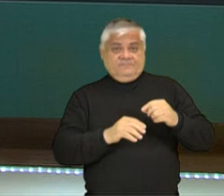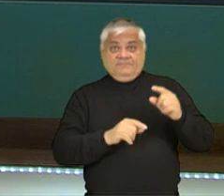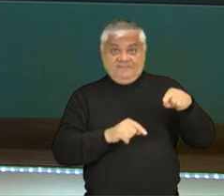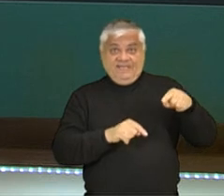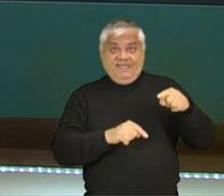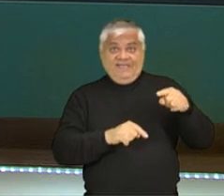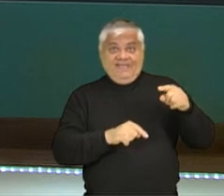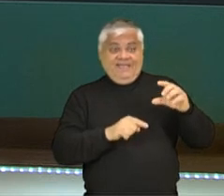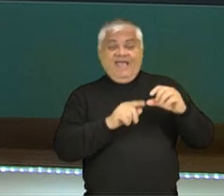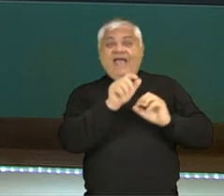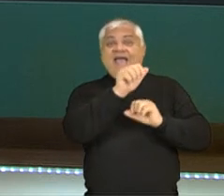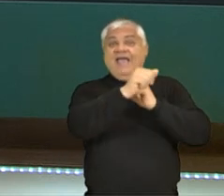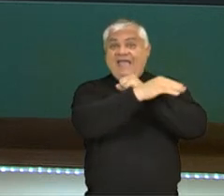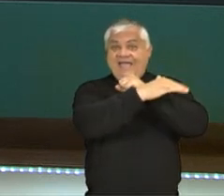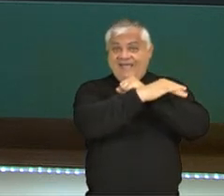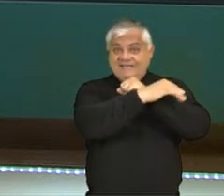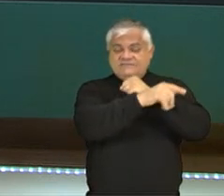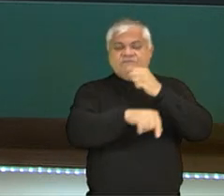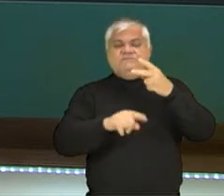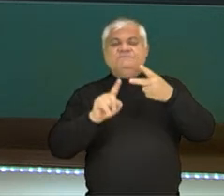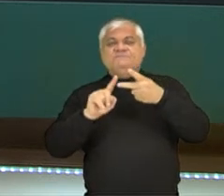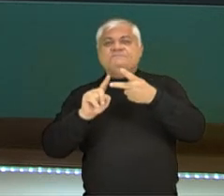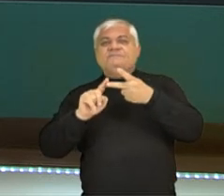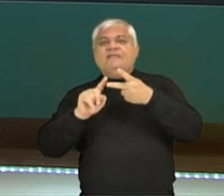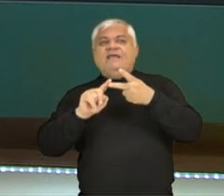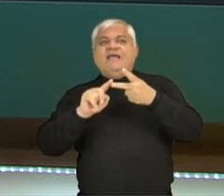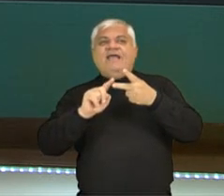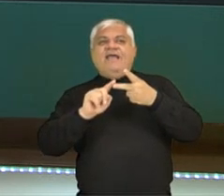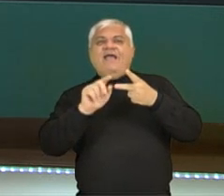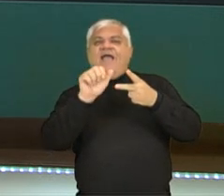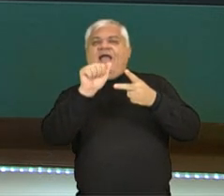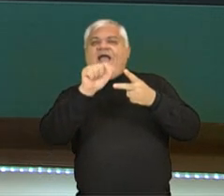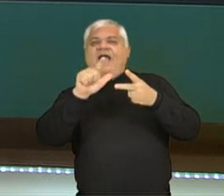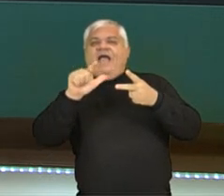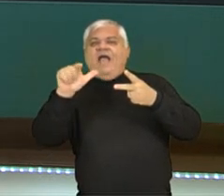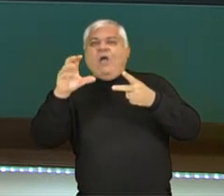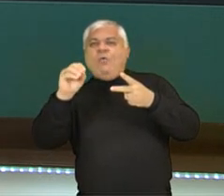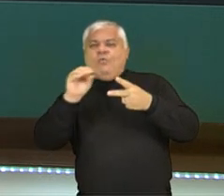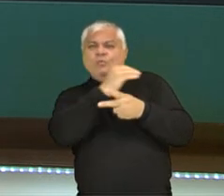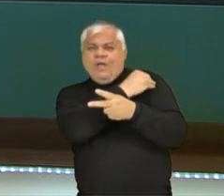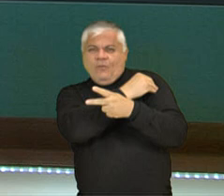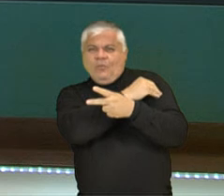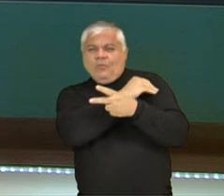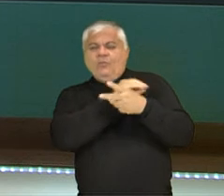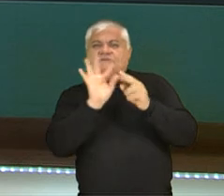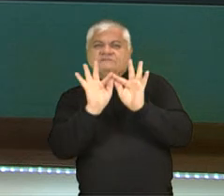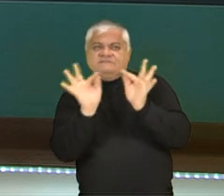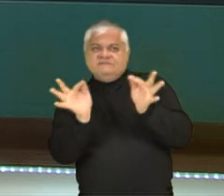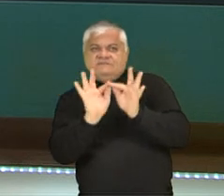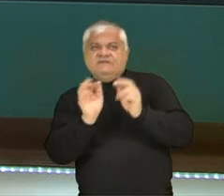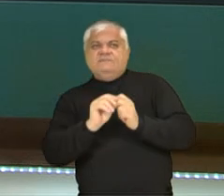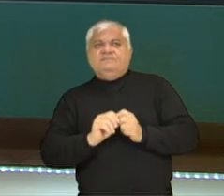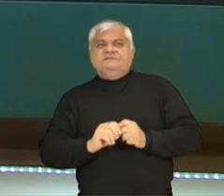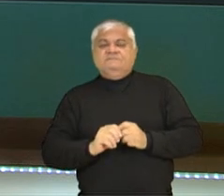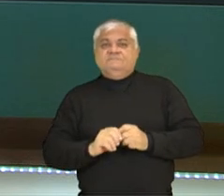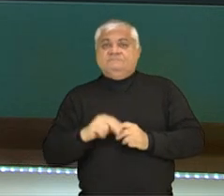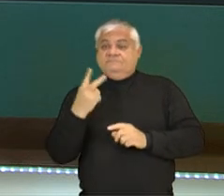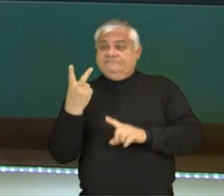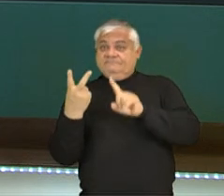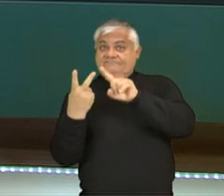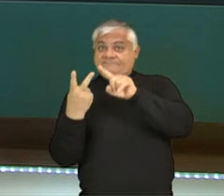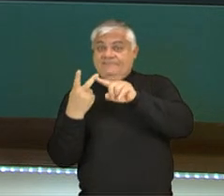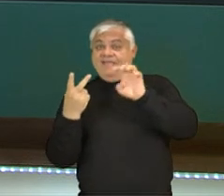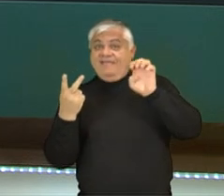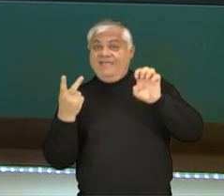e aqui temos um álcool simples. E aqui nós vamos ter uma substância caracterizada como éster.